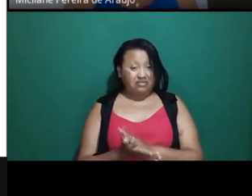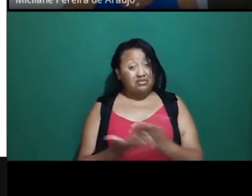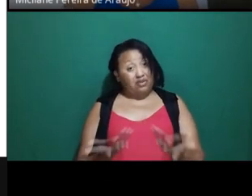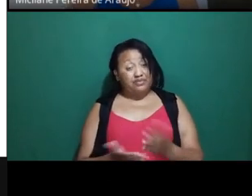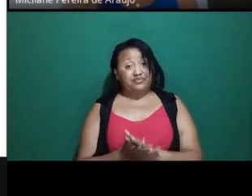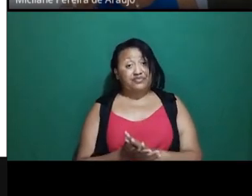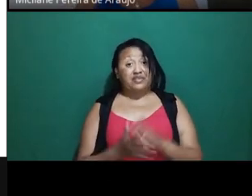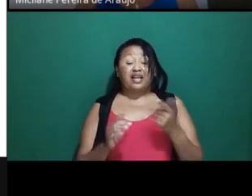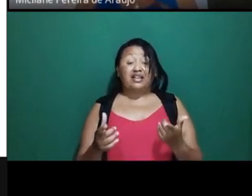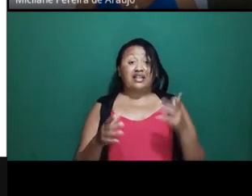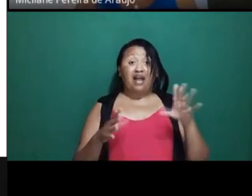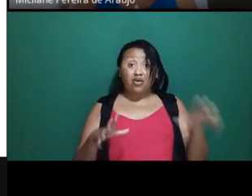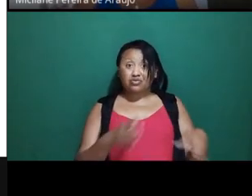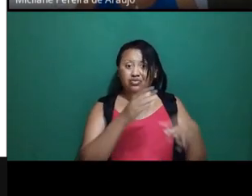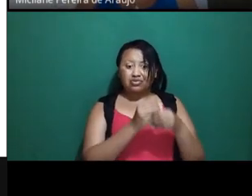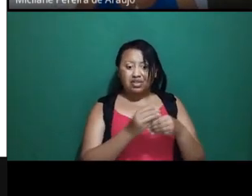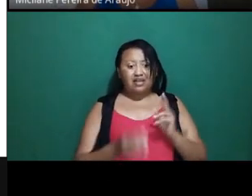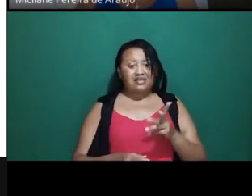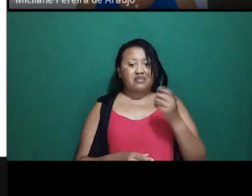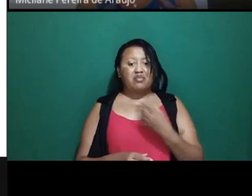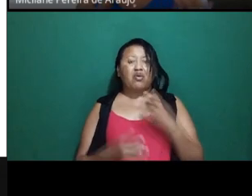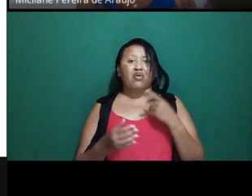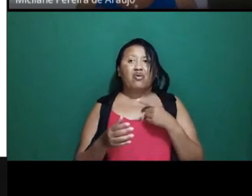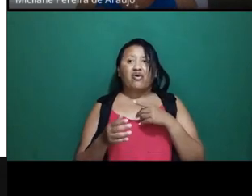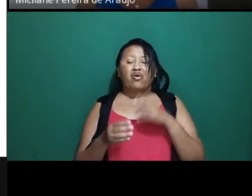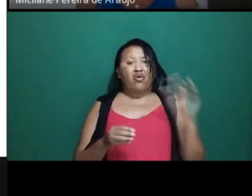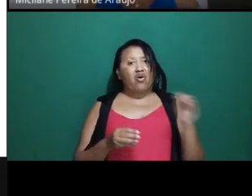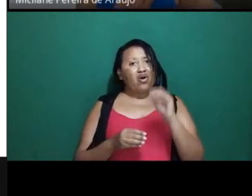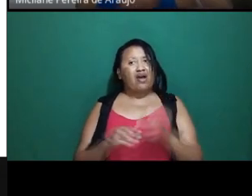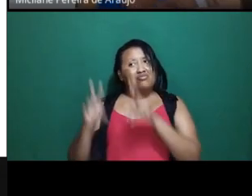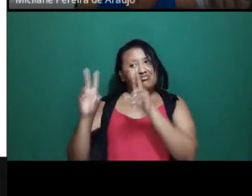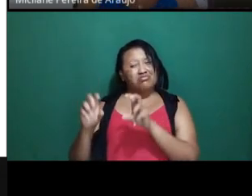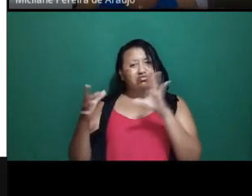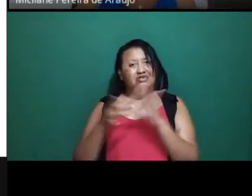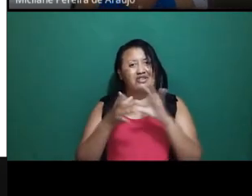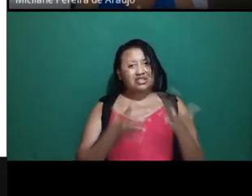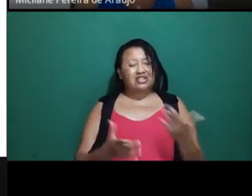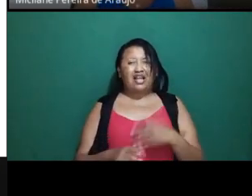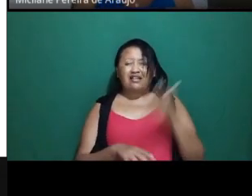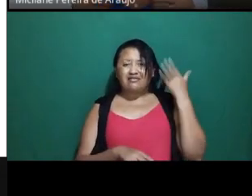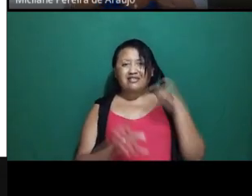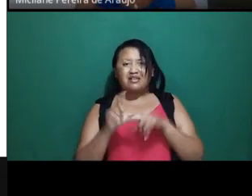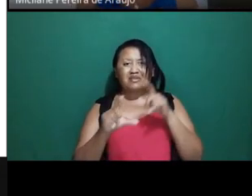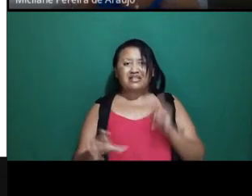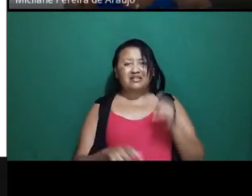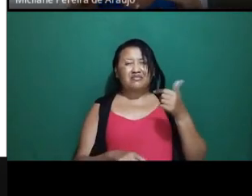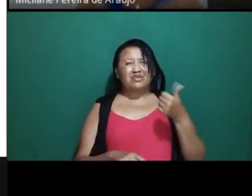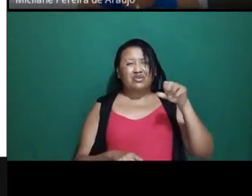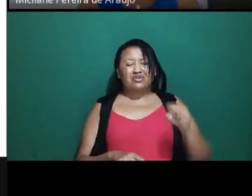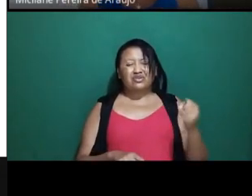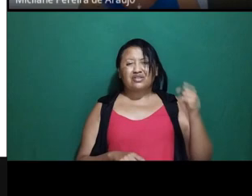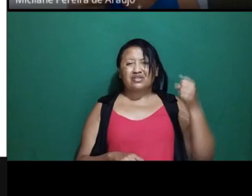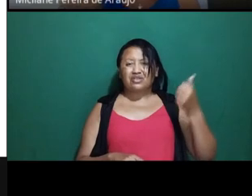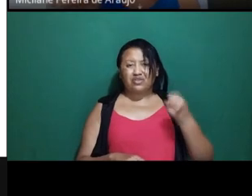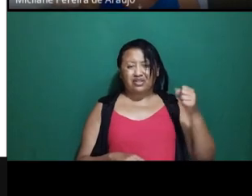bom e na introdução né sempre bom colocar um contexto o contexto da Independência lá em 1882 né e trazer para